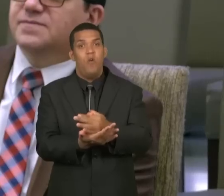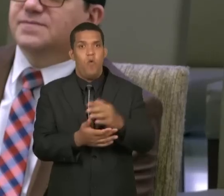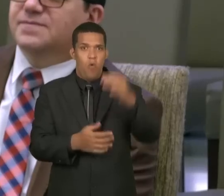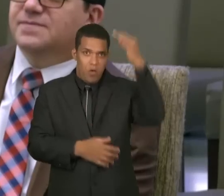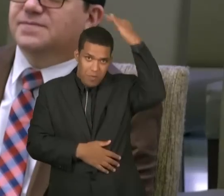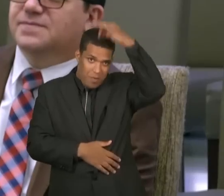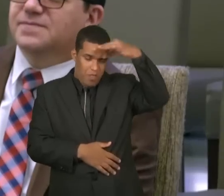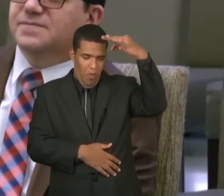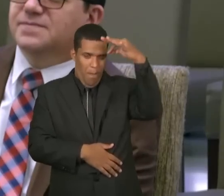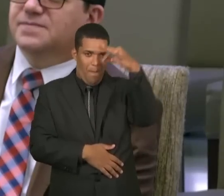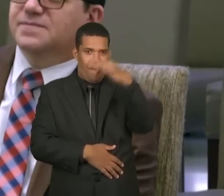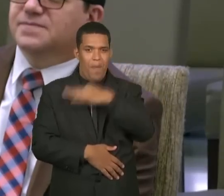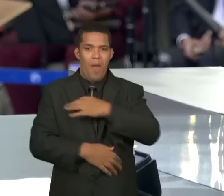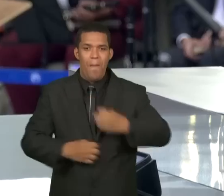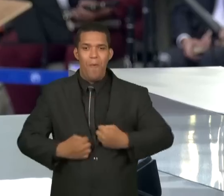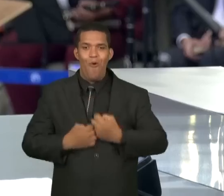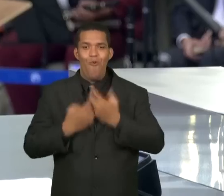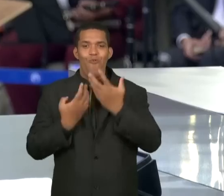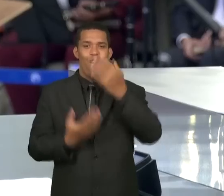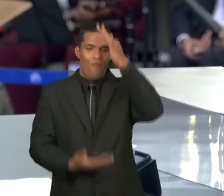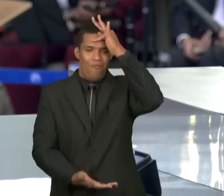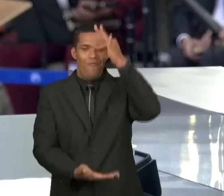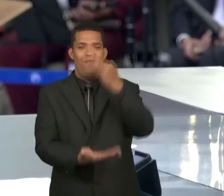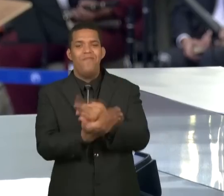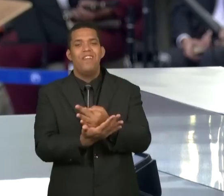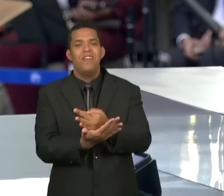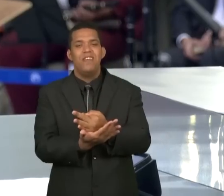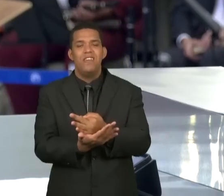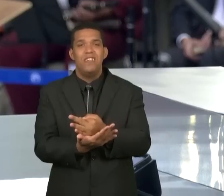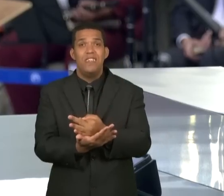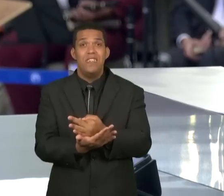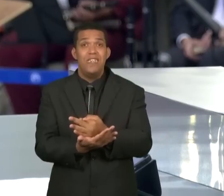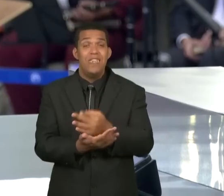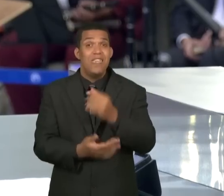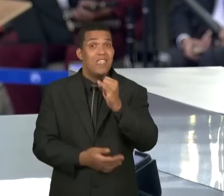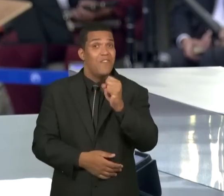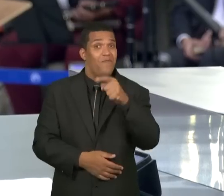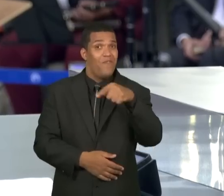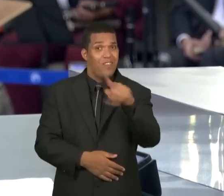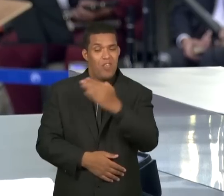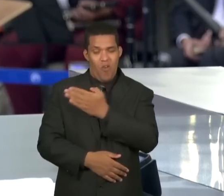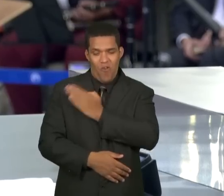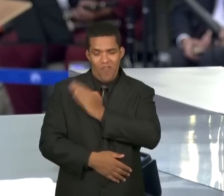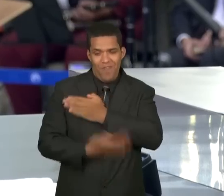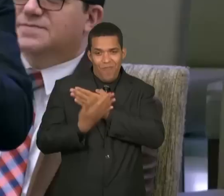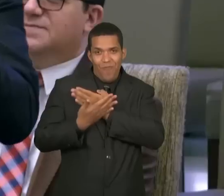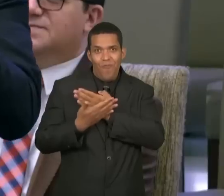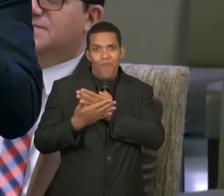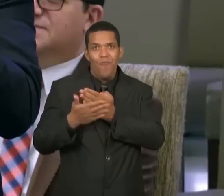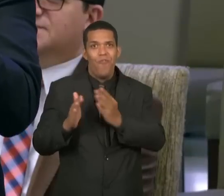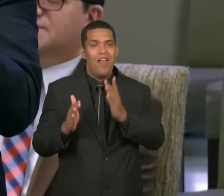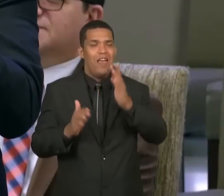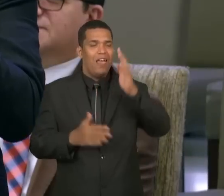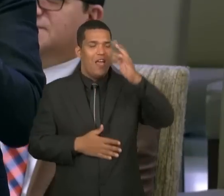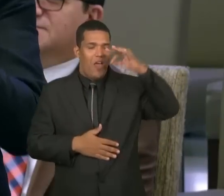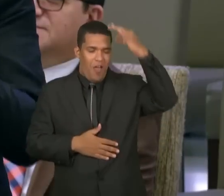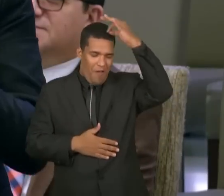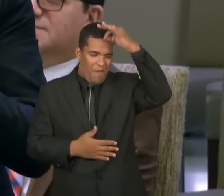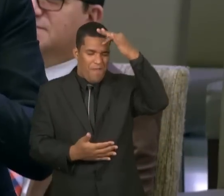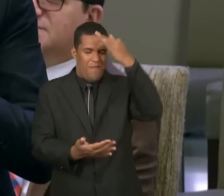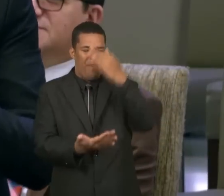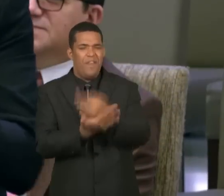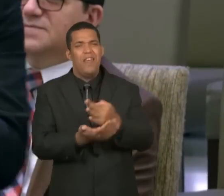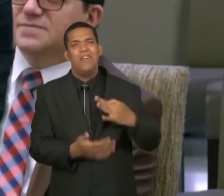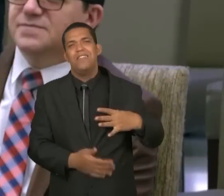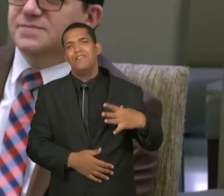é a pessoa que gera no teu coração se você abrir o seu coração ele vai gerar Fé ao vivo